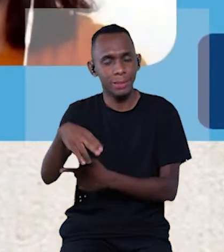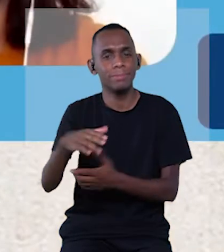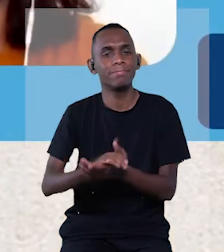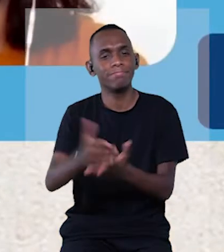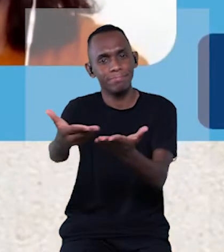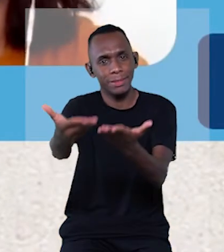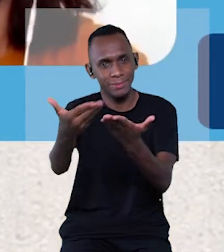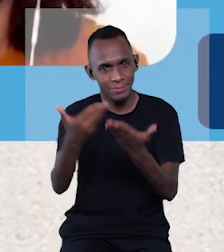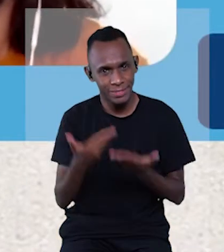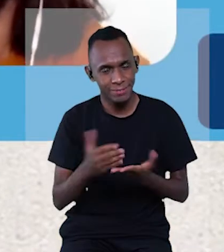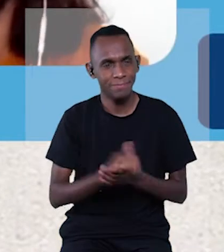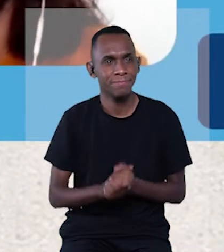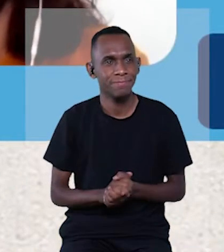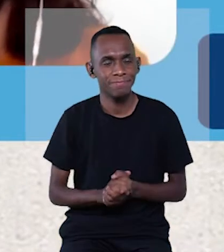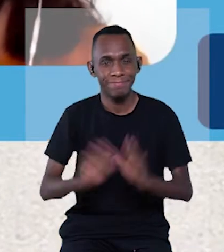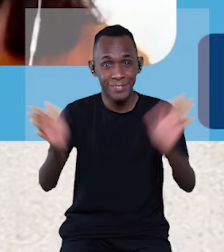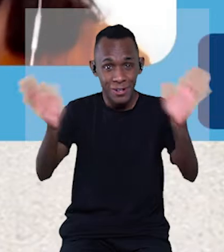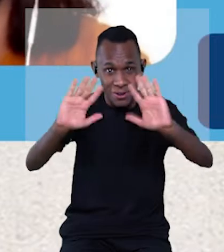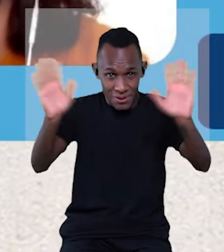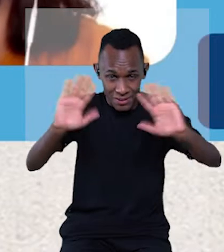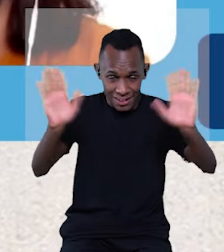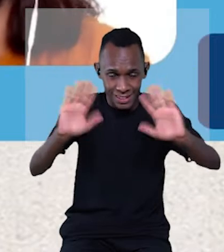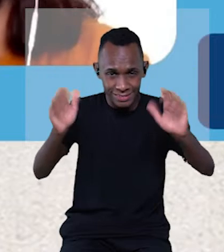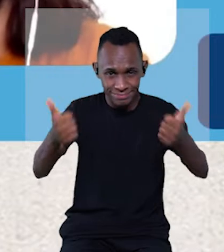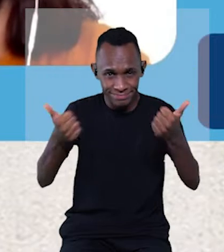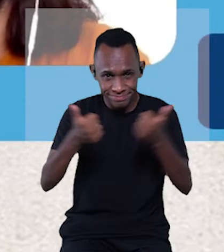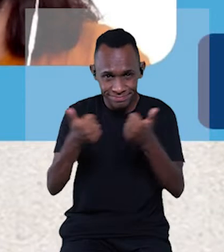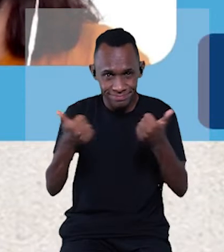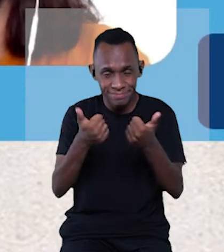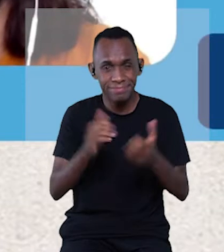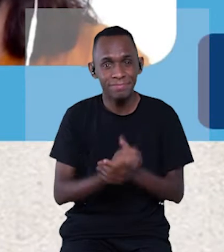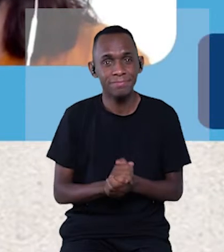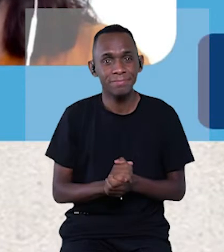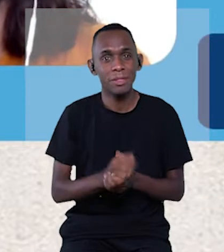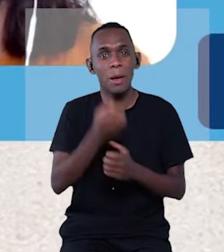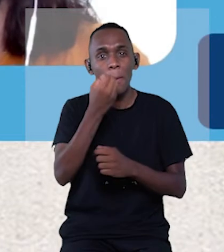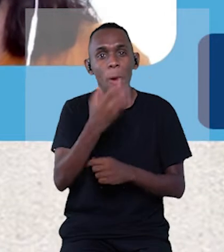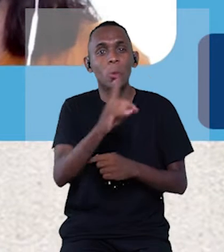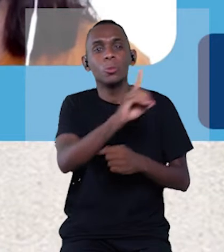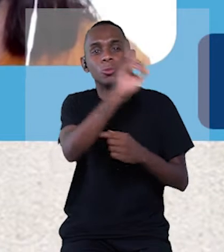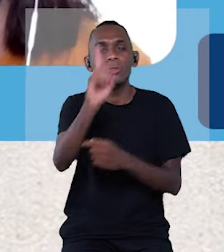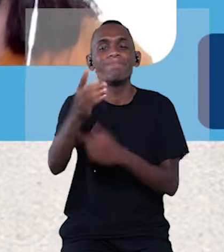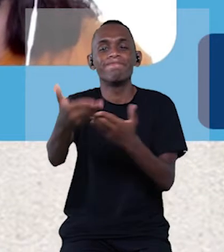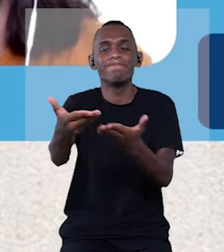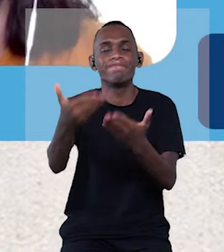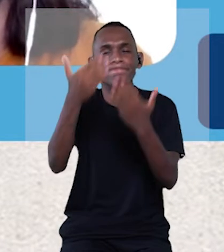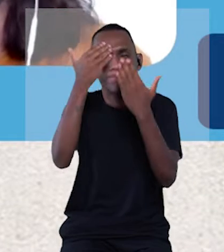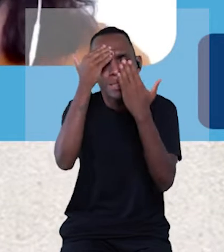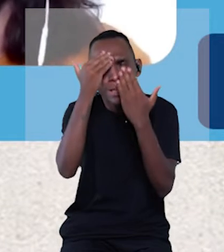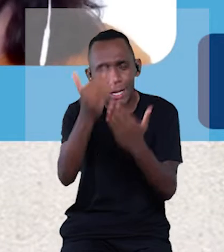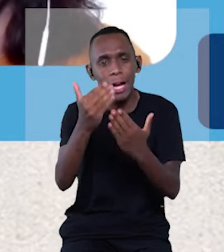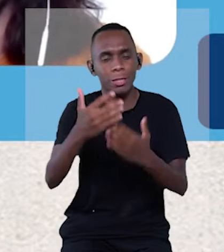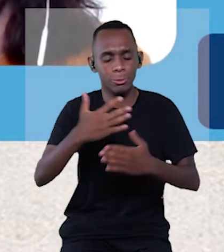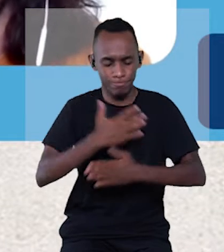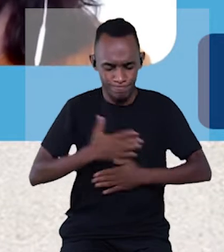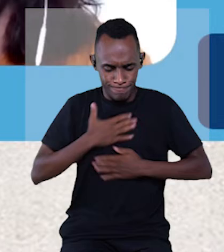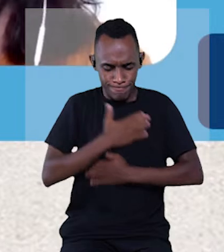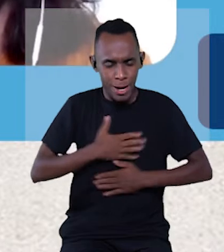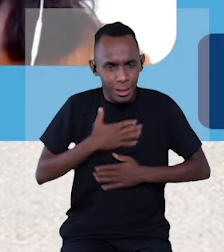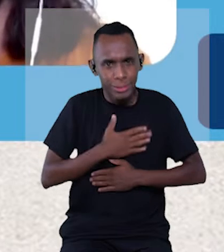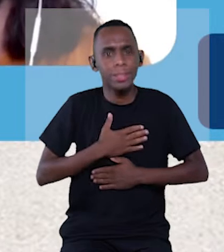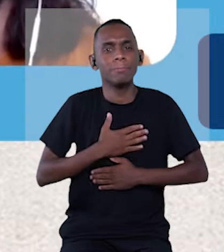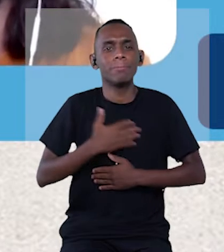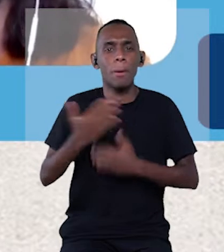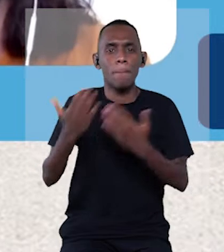bem-vindo. Oi, Josane, oi, pessoal. Bom dia, obrigado. É um prazer estar aqui no Sempre